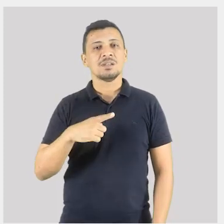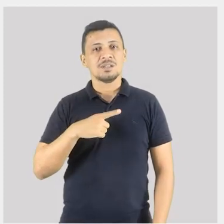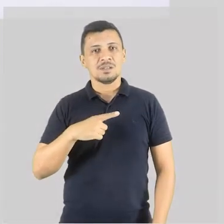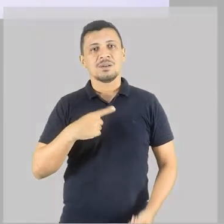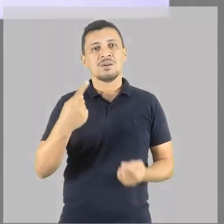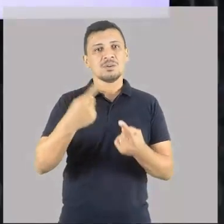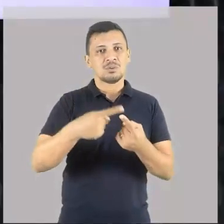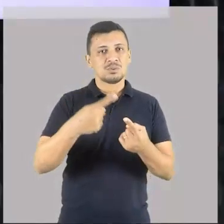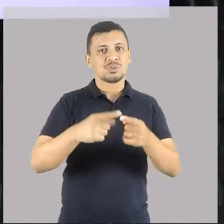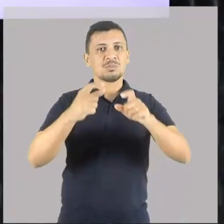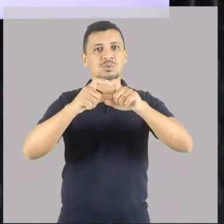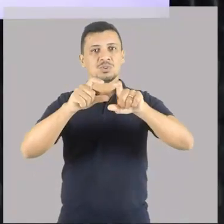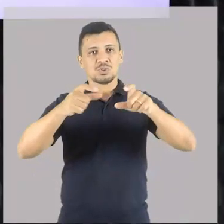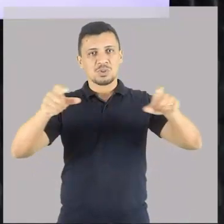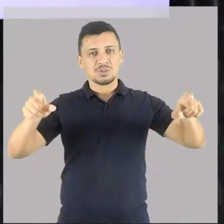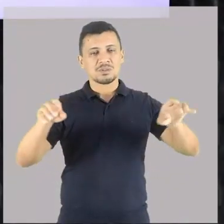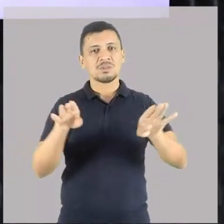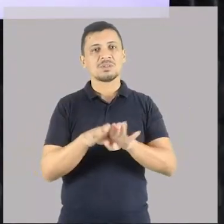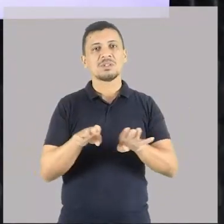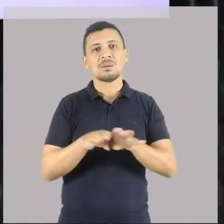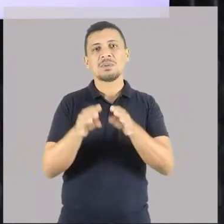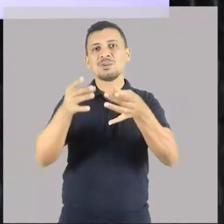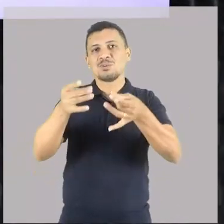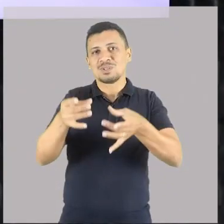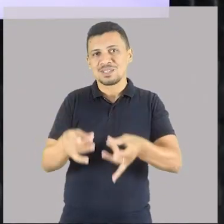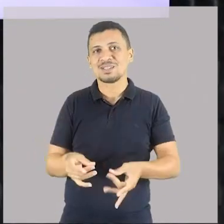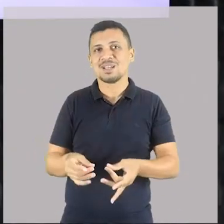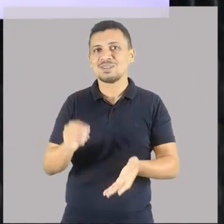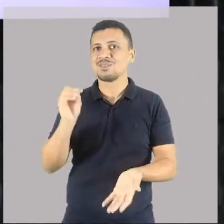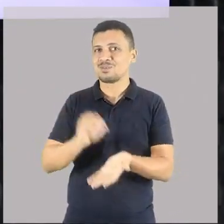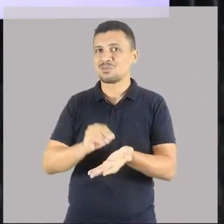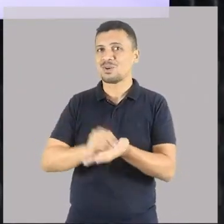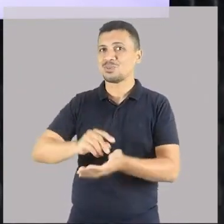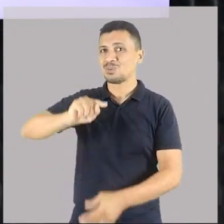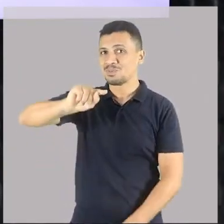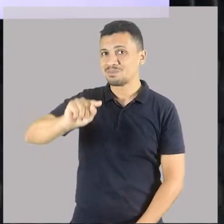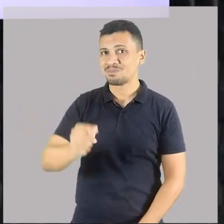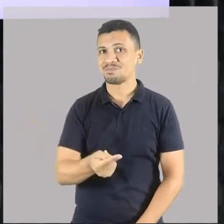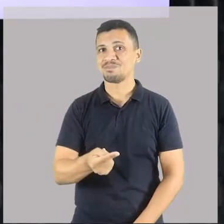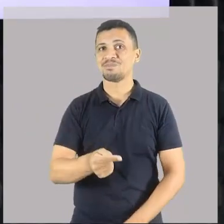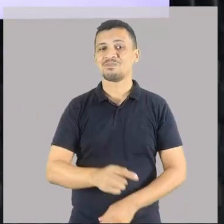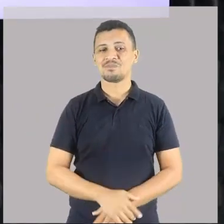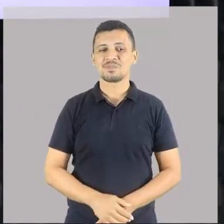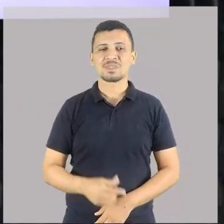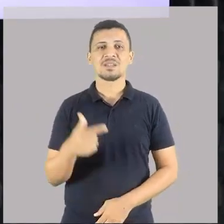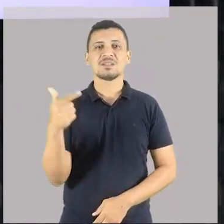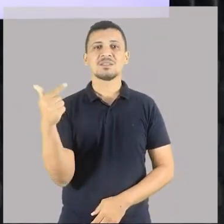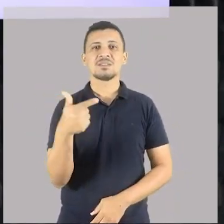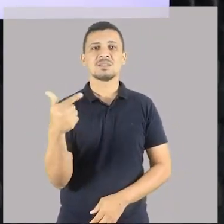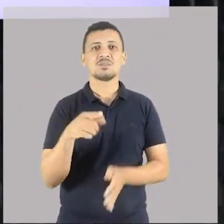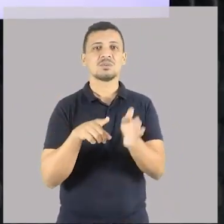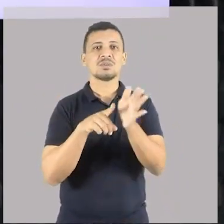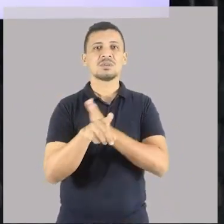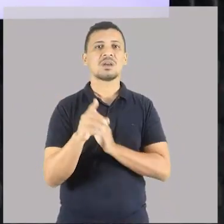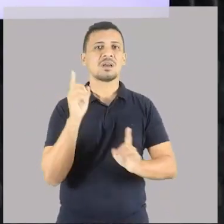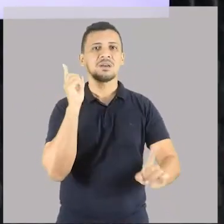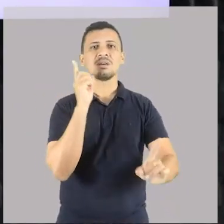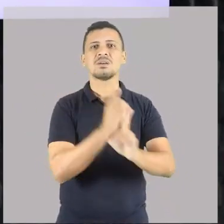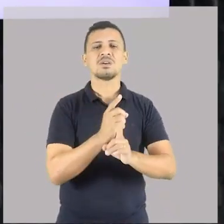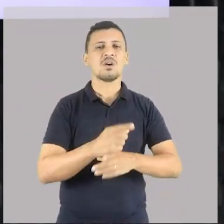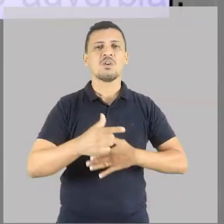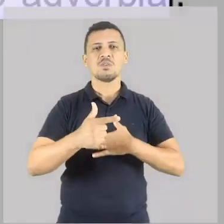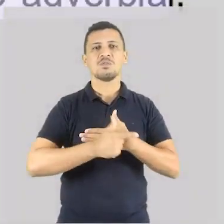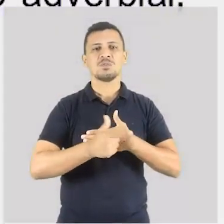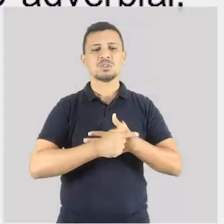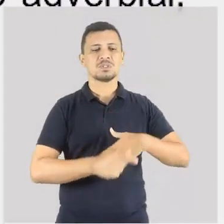da oração, mas também o detalhe da pontuação. A segunda questão, ela traz o reconhecimento da função do quê?